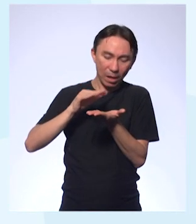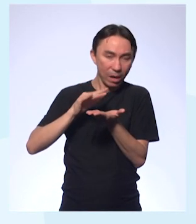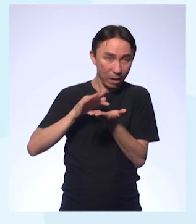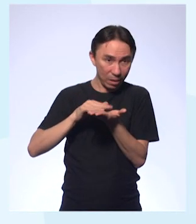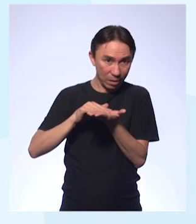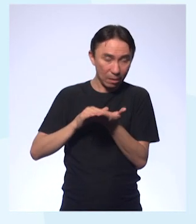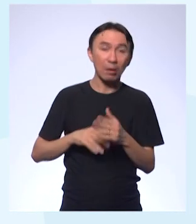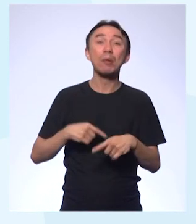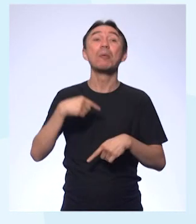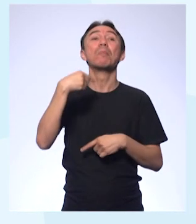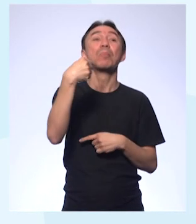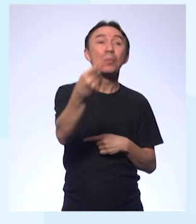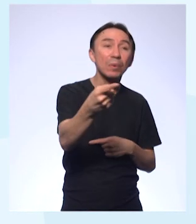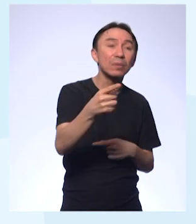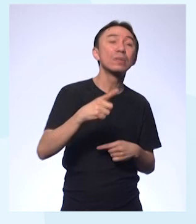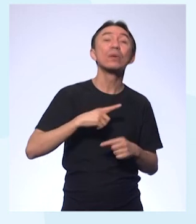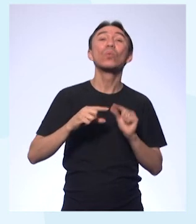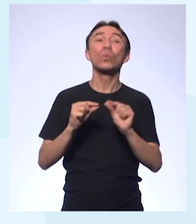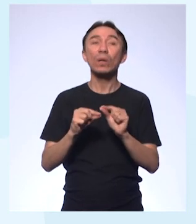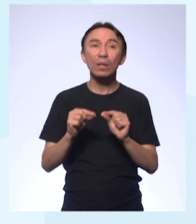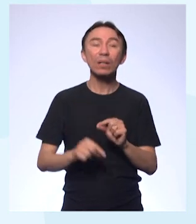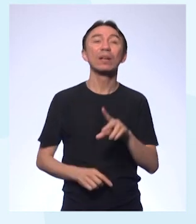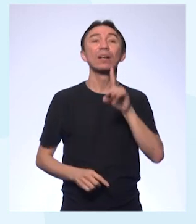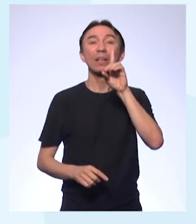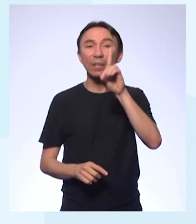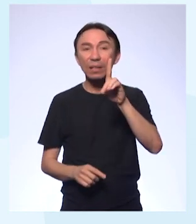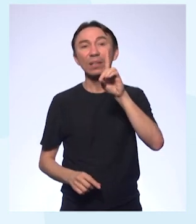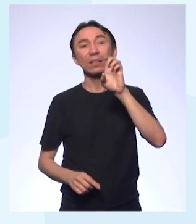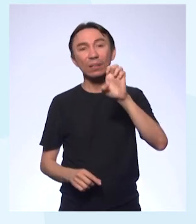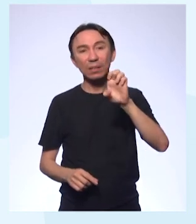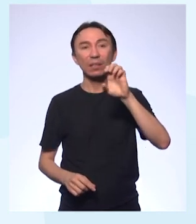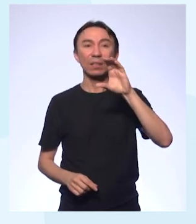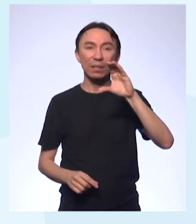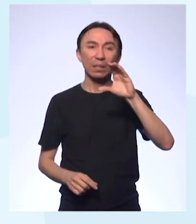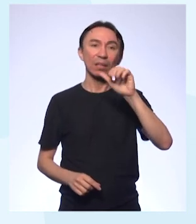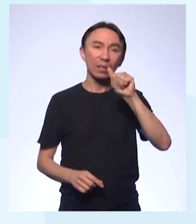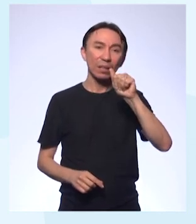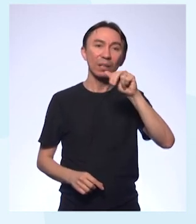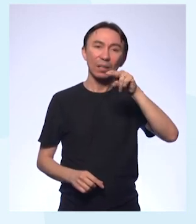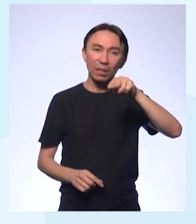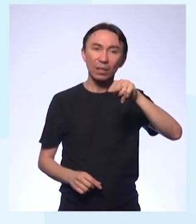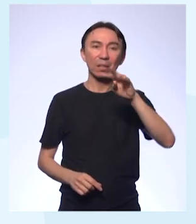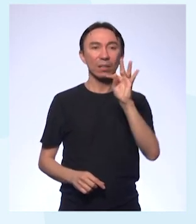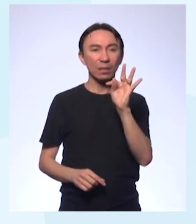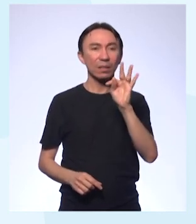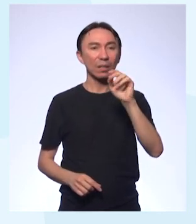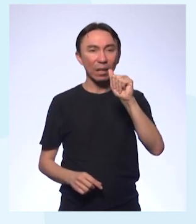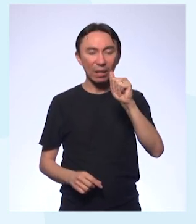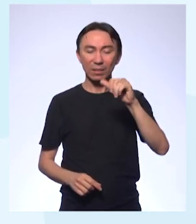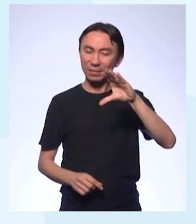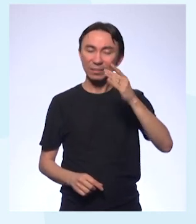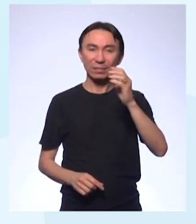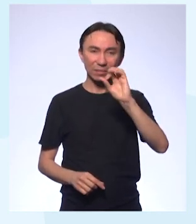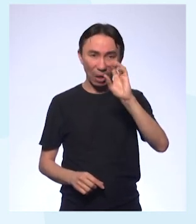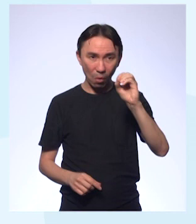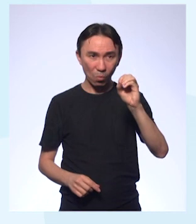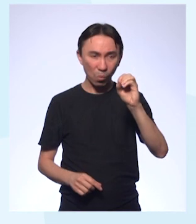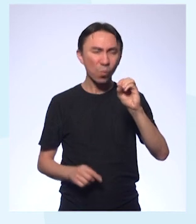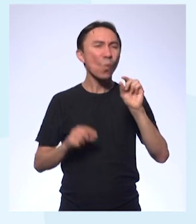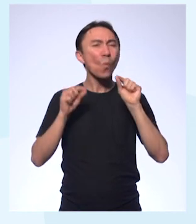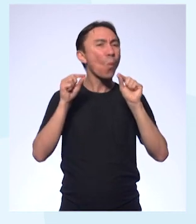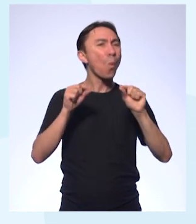vou ter quem? Eu vou ter a decantação. O que é a decantação? É um processo de separação que vai